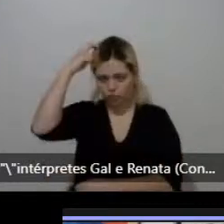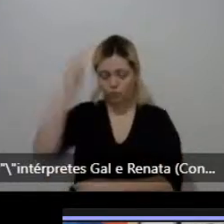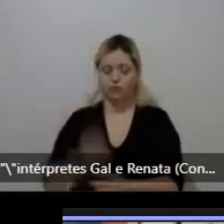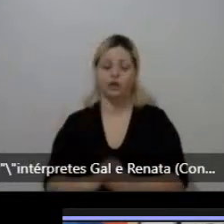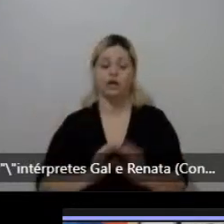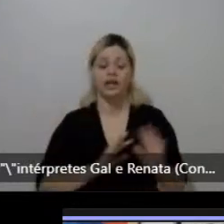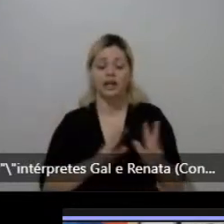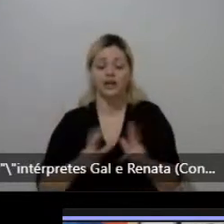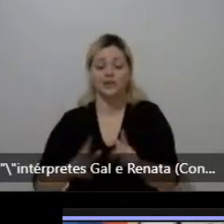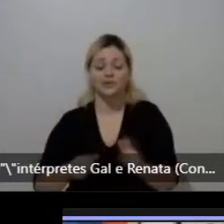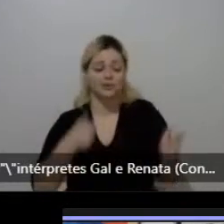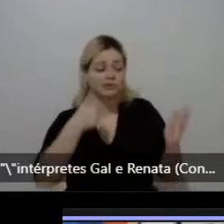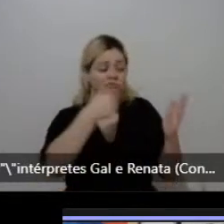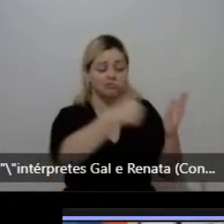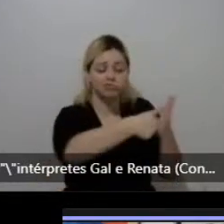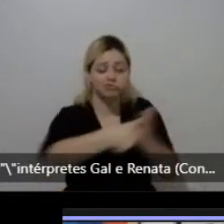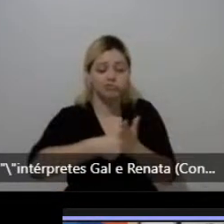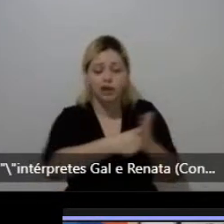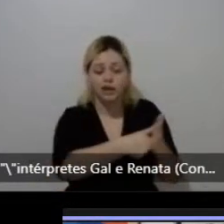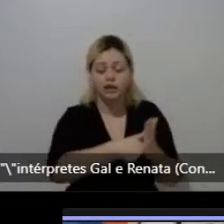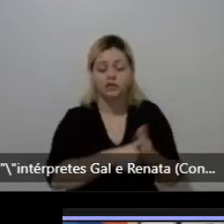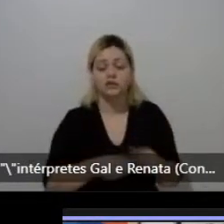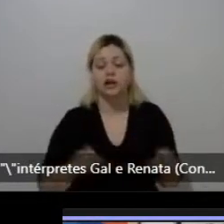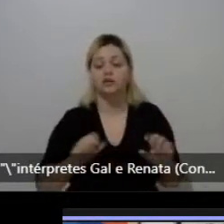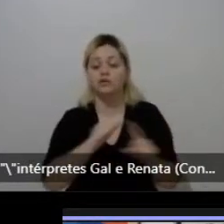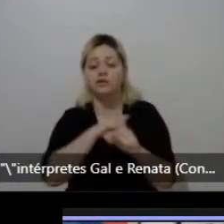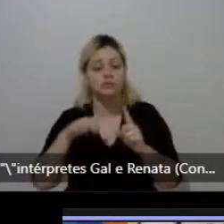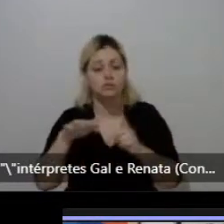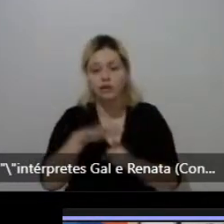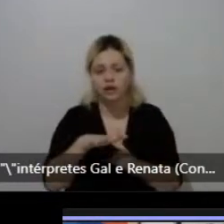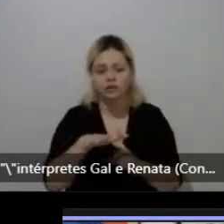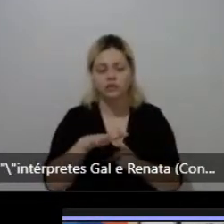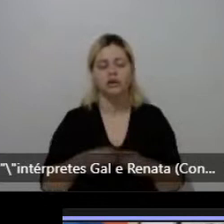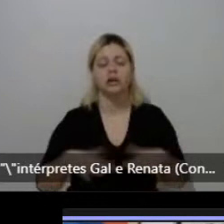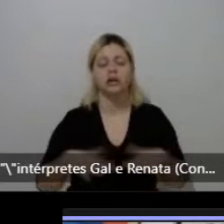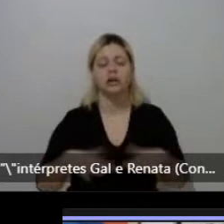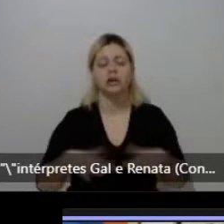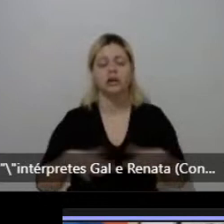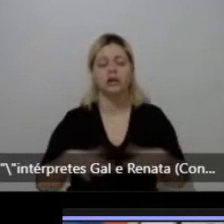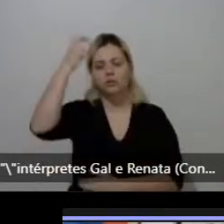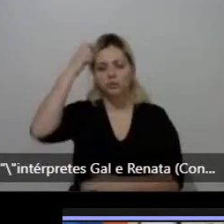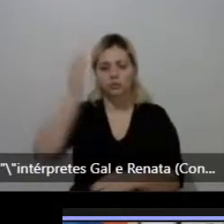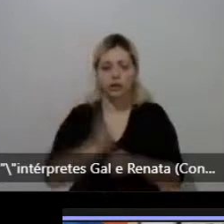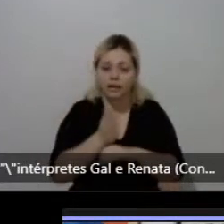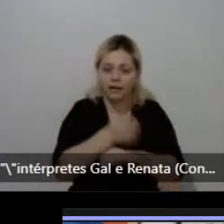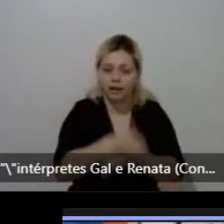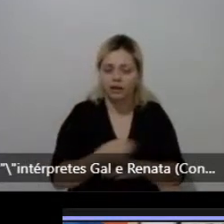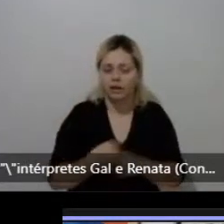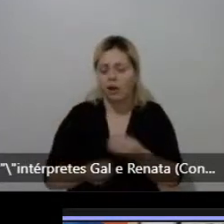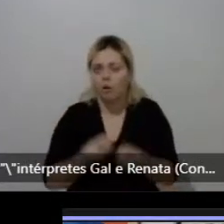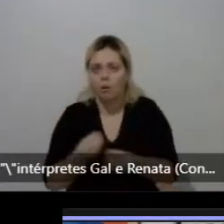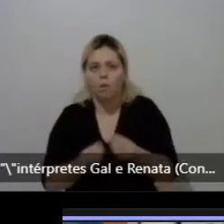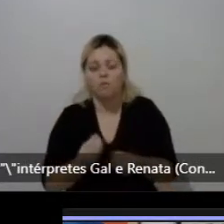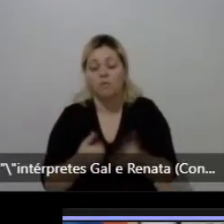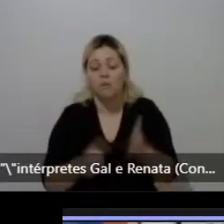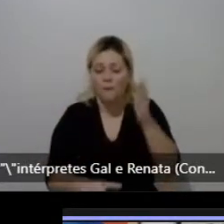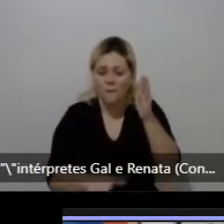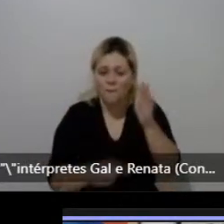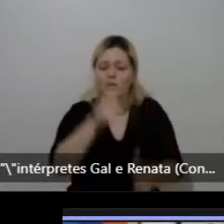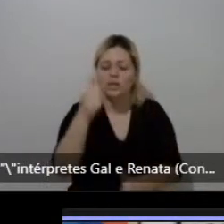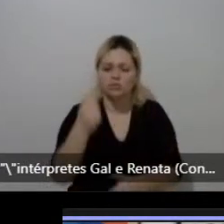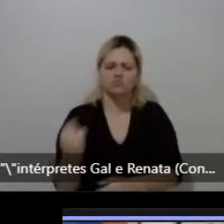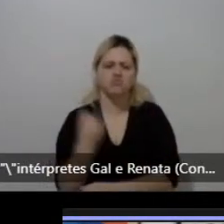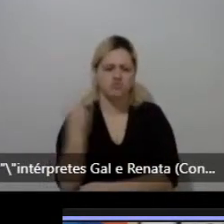das identidades dos povos e setores sociais. Então, a cultura, ela entra aí, né, como um elemento primordial